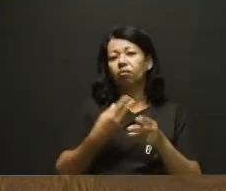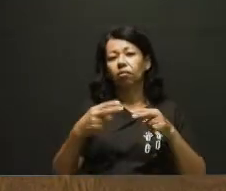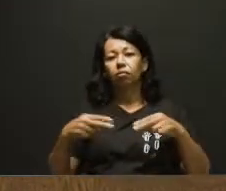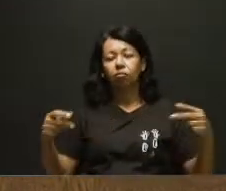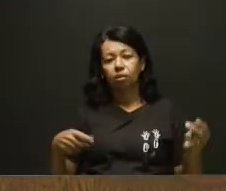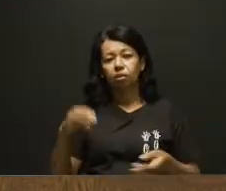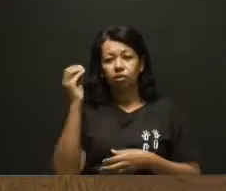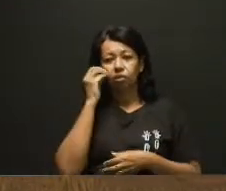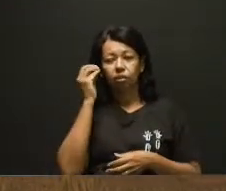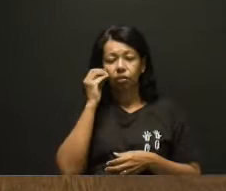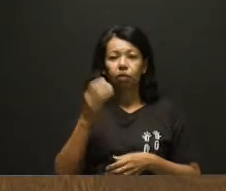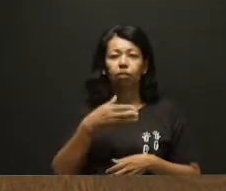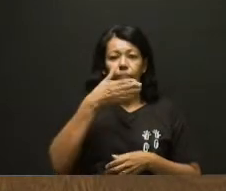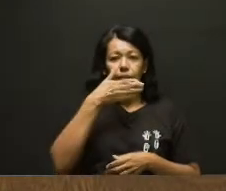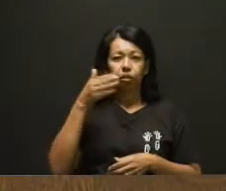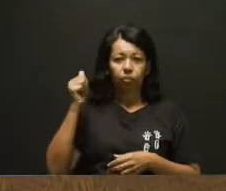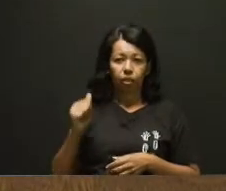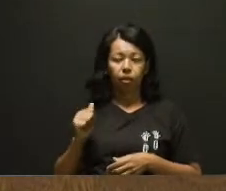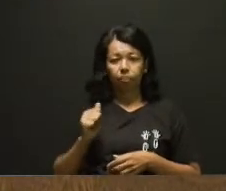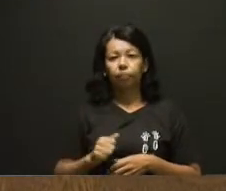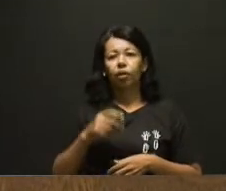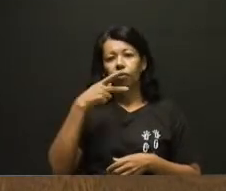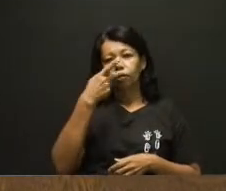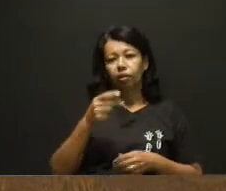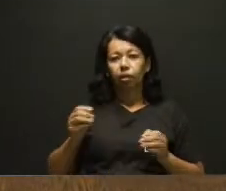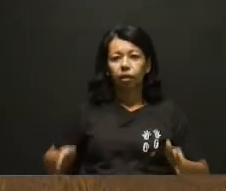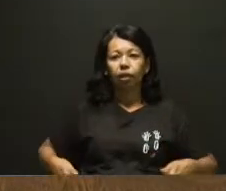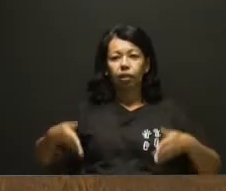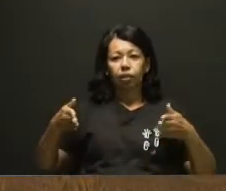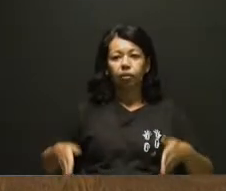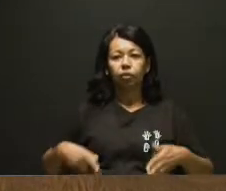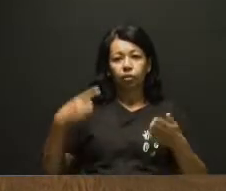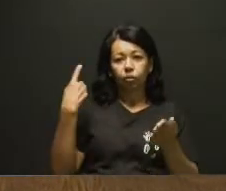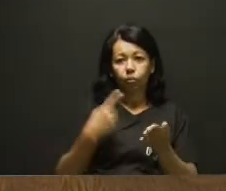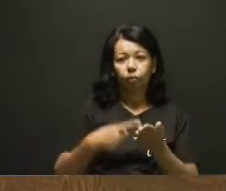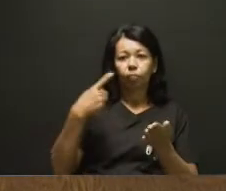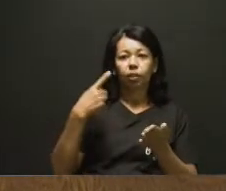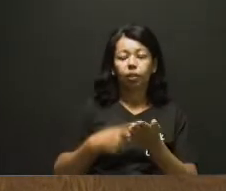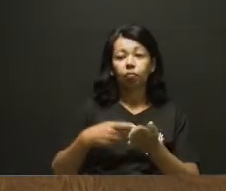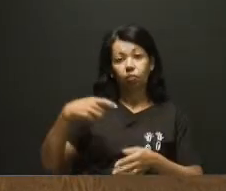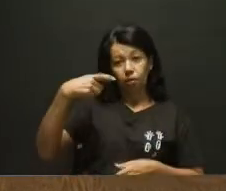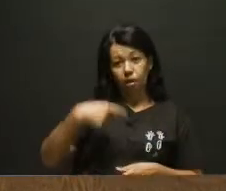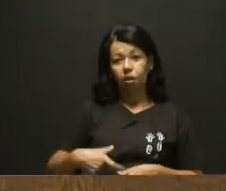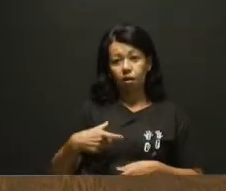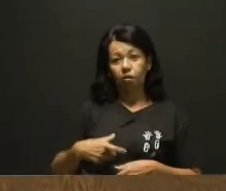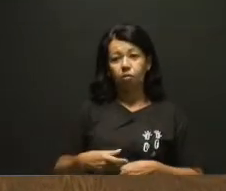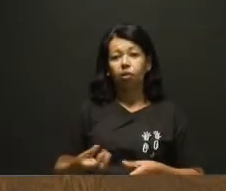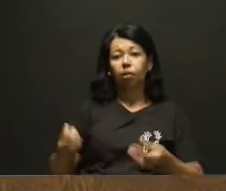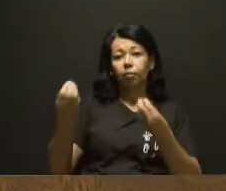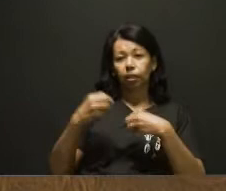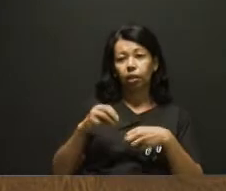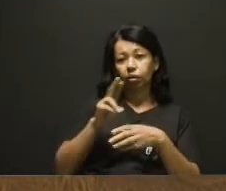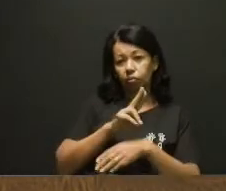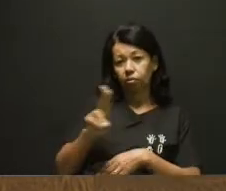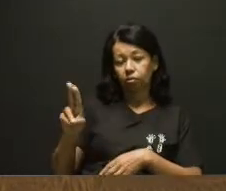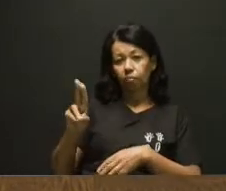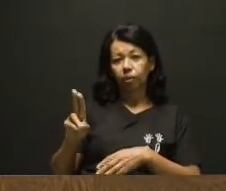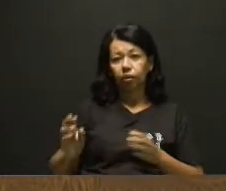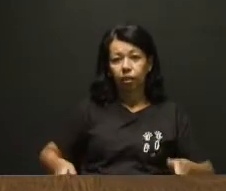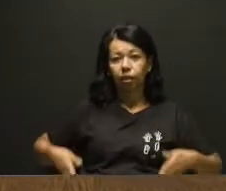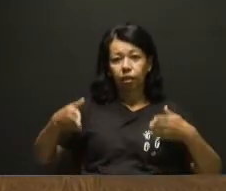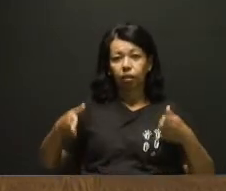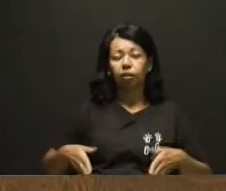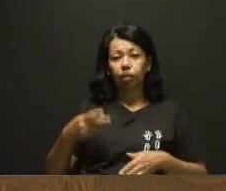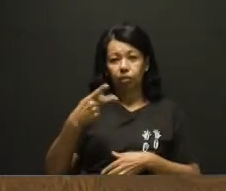tenta consertar ponto de vista da cadeira de roda estamos comprometendo eu pessoa física da senhora me descrição da cadeira de roda com a sua filha